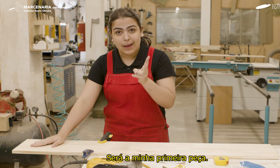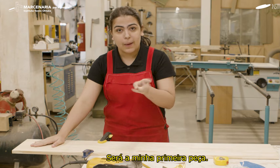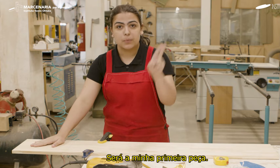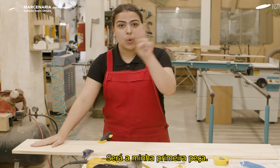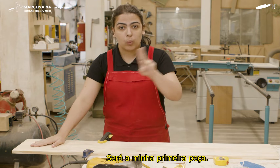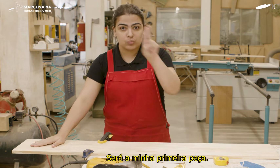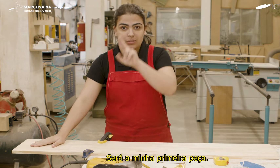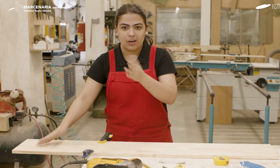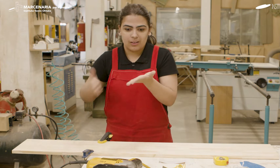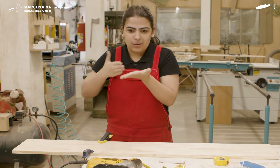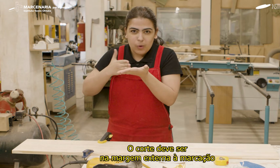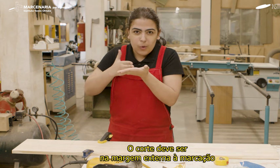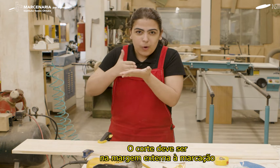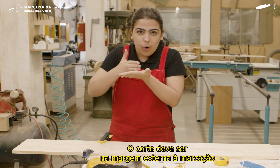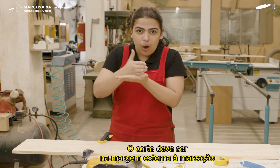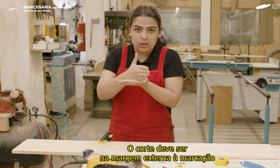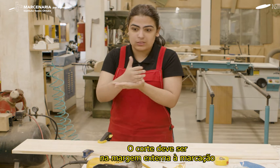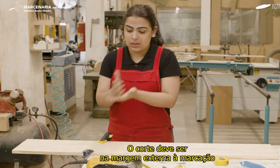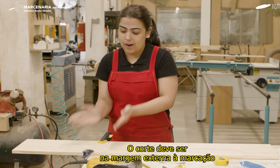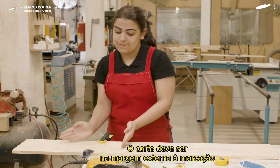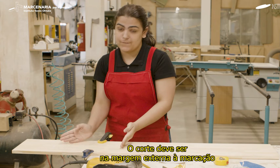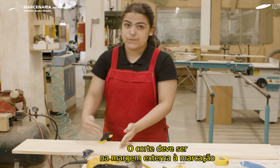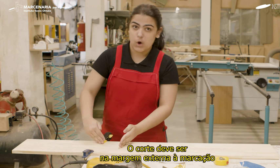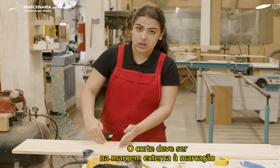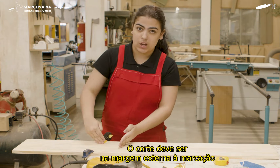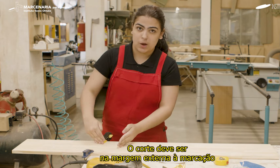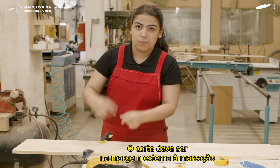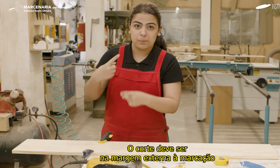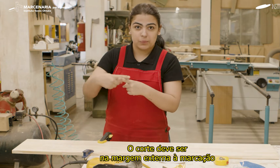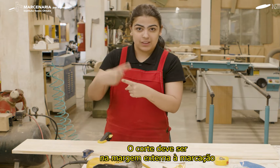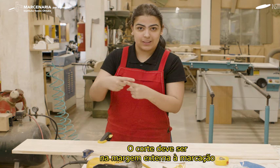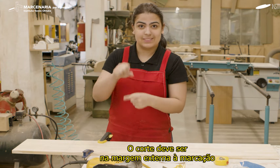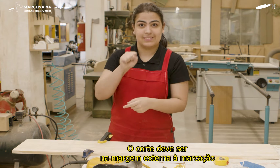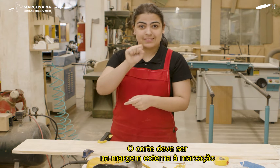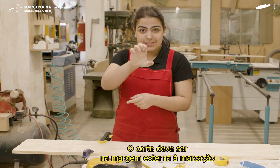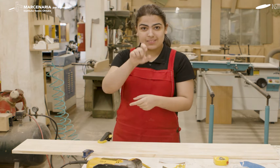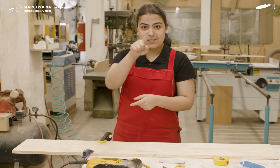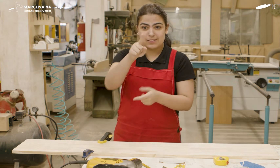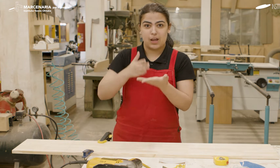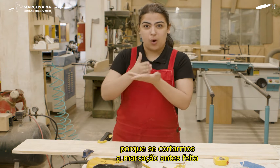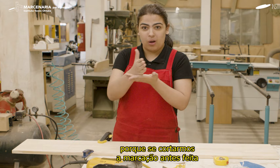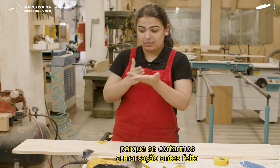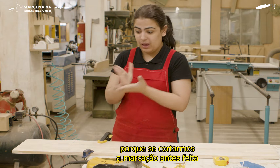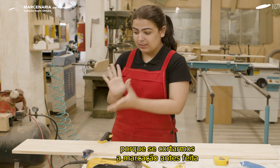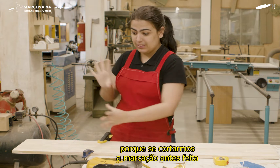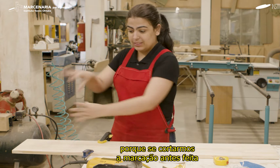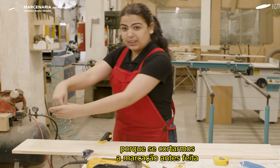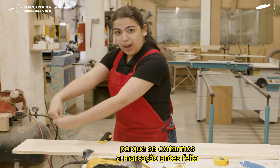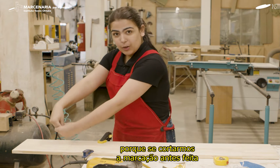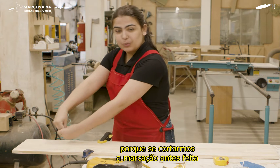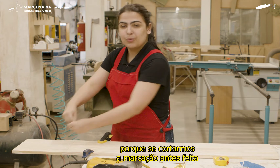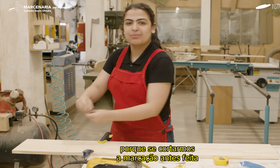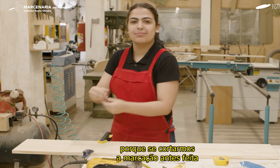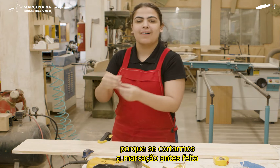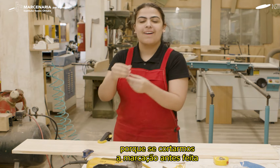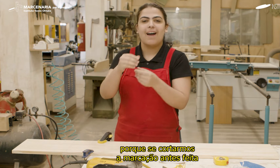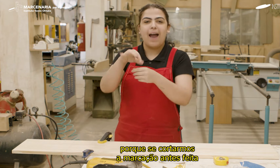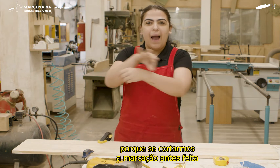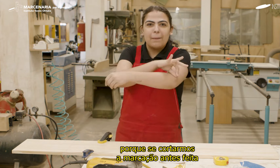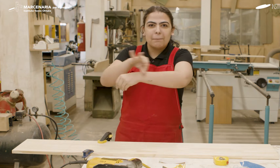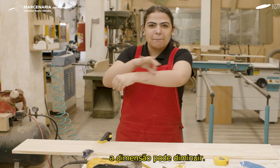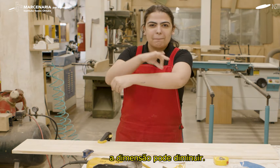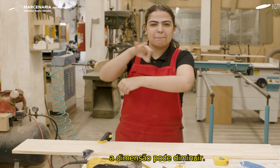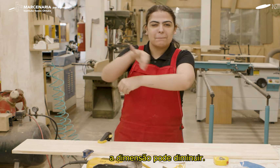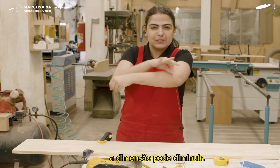minha primeira peça. O corte deve ser na margem externa, a marcação. Porque se cortarmos a marcação